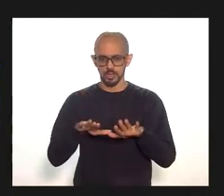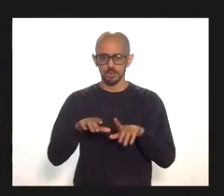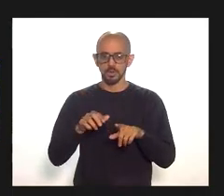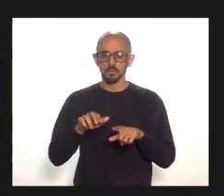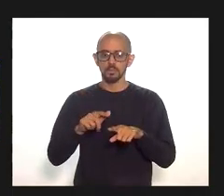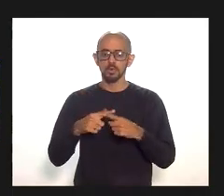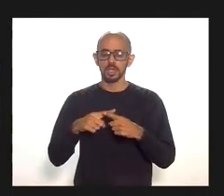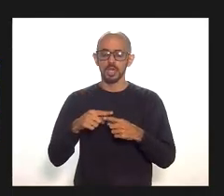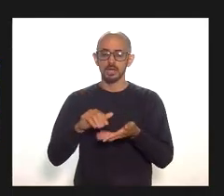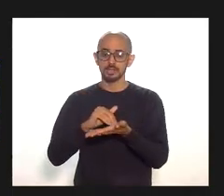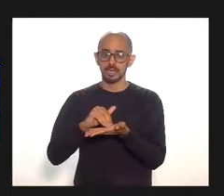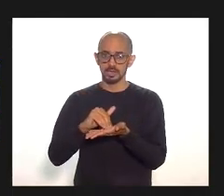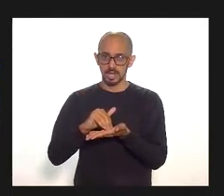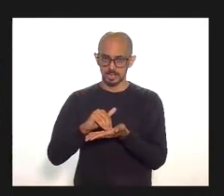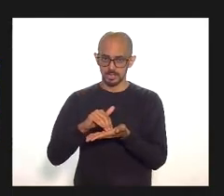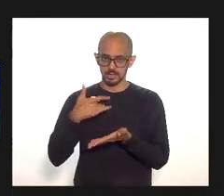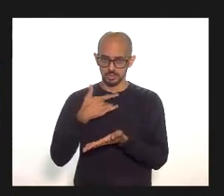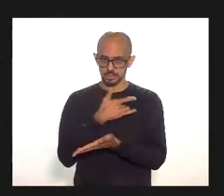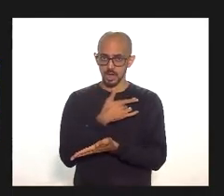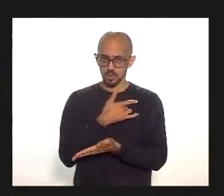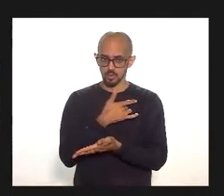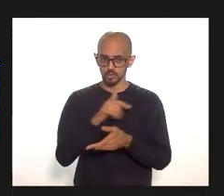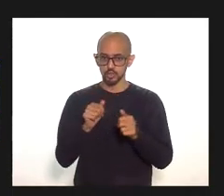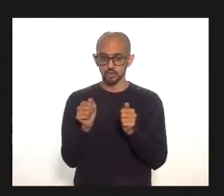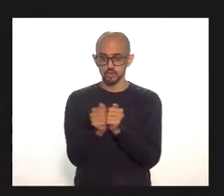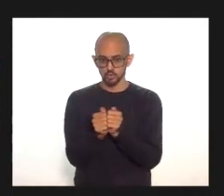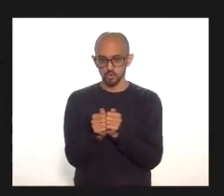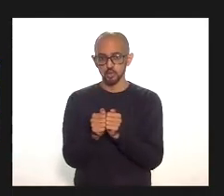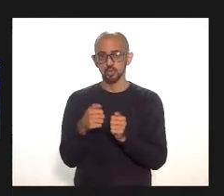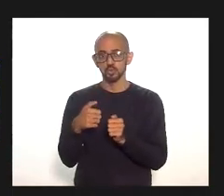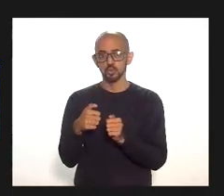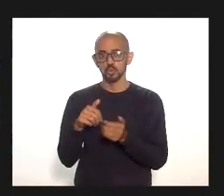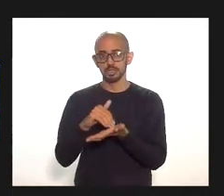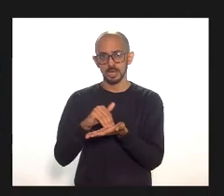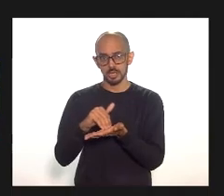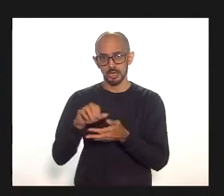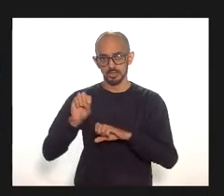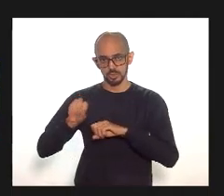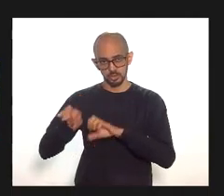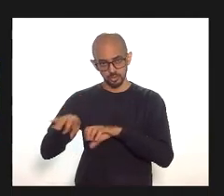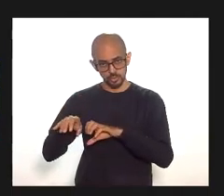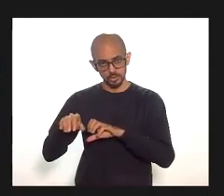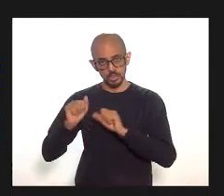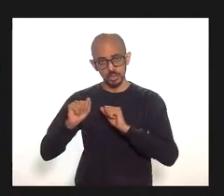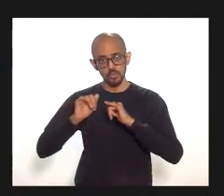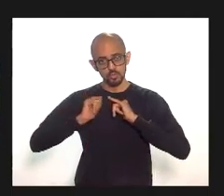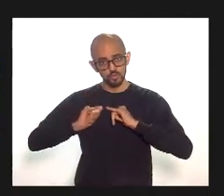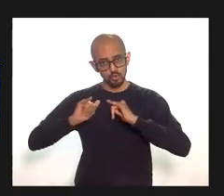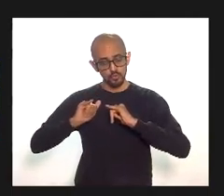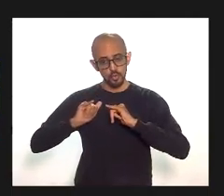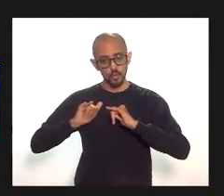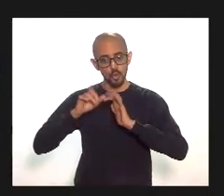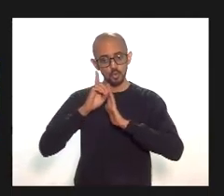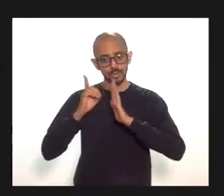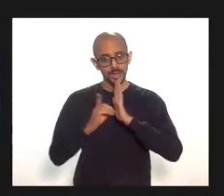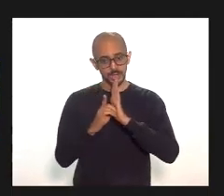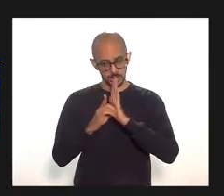de Saúde, em conjunto com a Secretaria de Estado de Educação, tinha publicado um